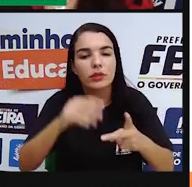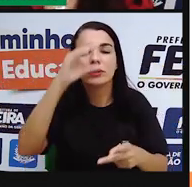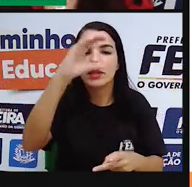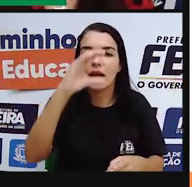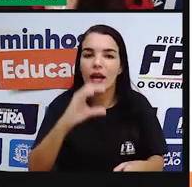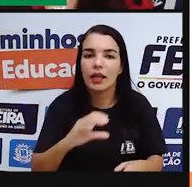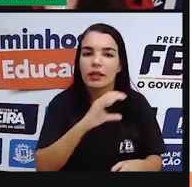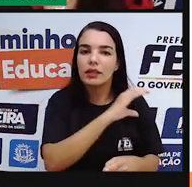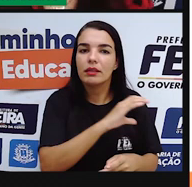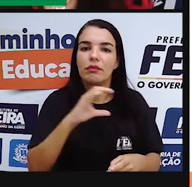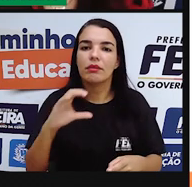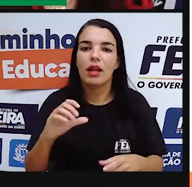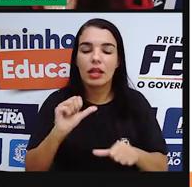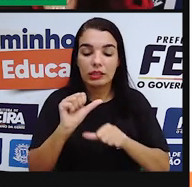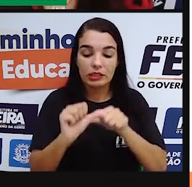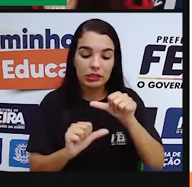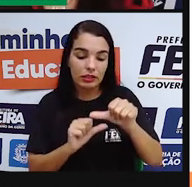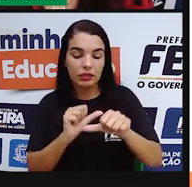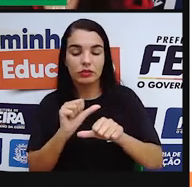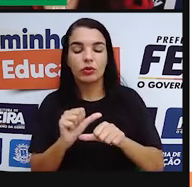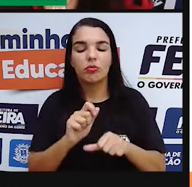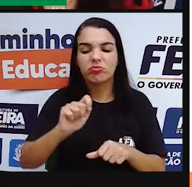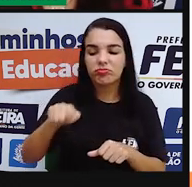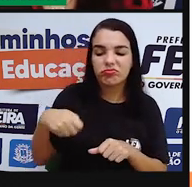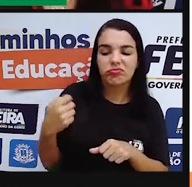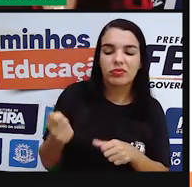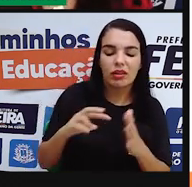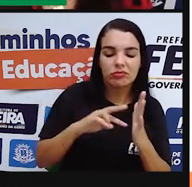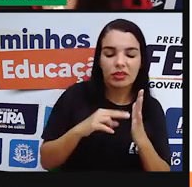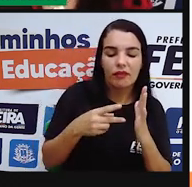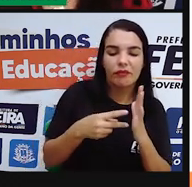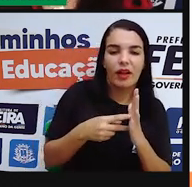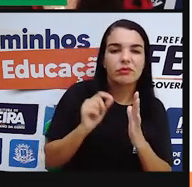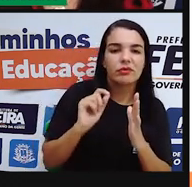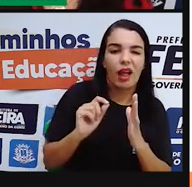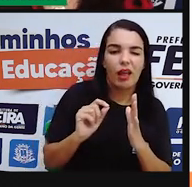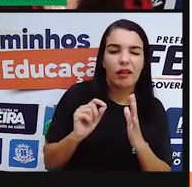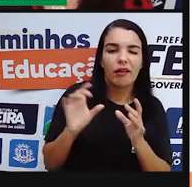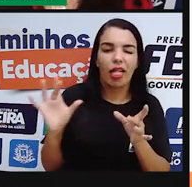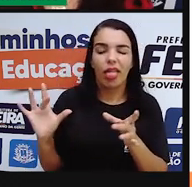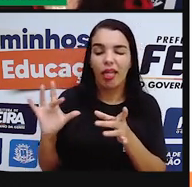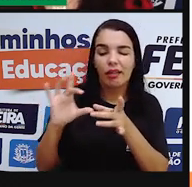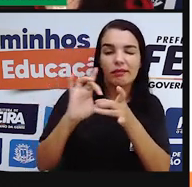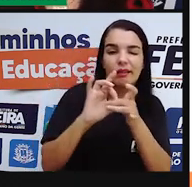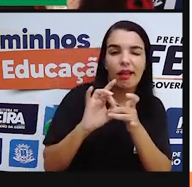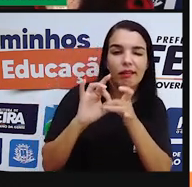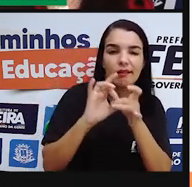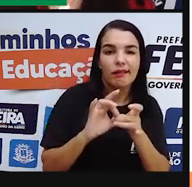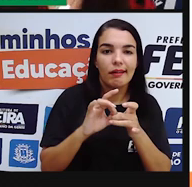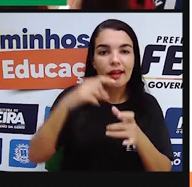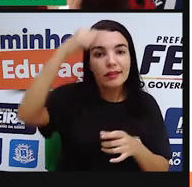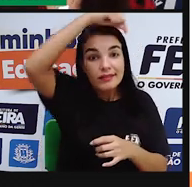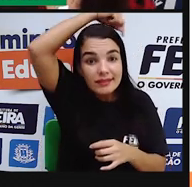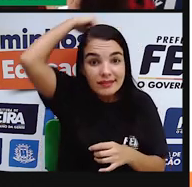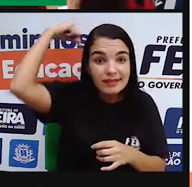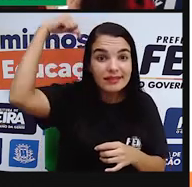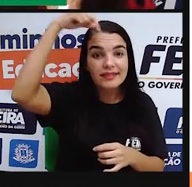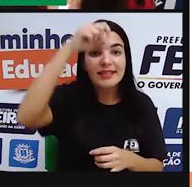Católica tratou de mudar o significado dessa fogueira, fazendo relação à fogueira de São